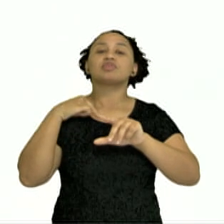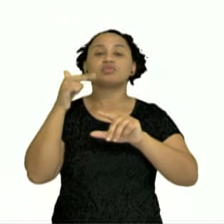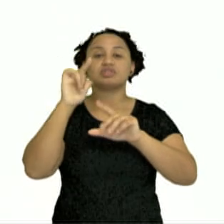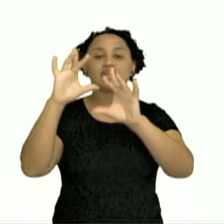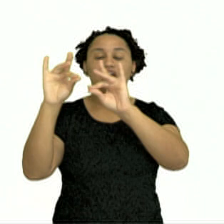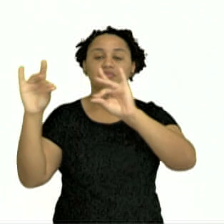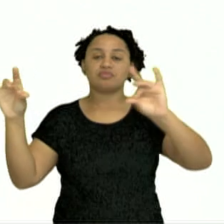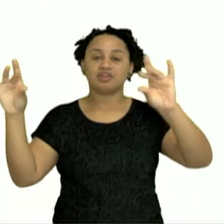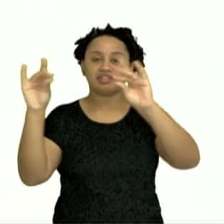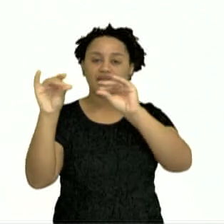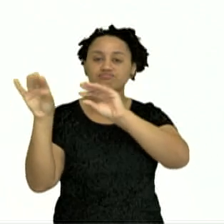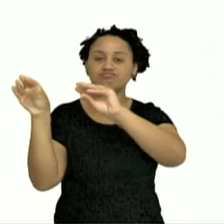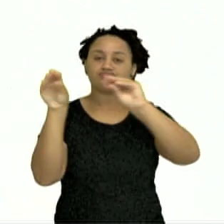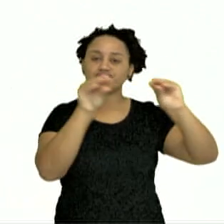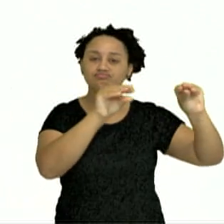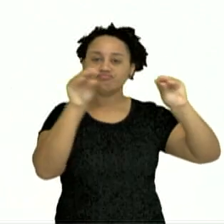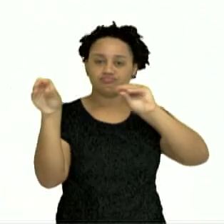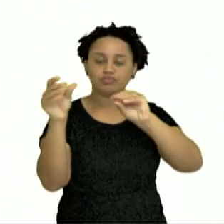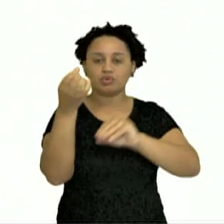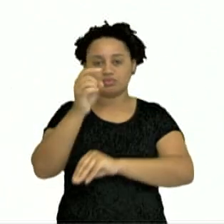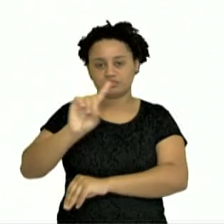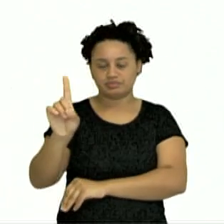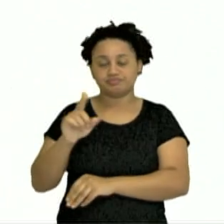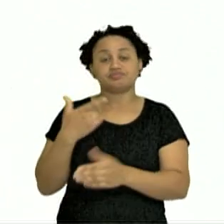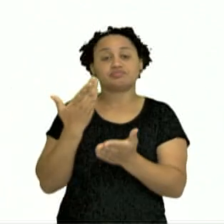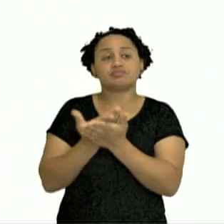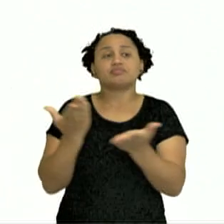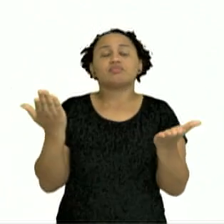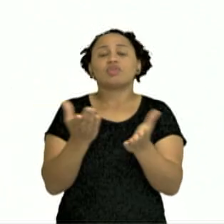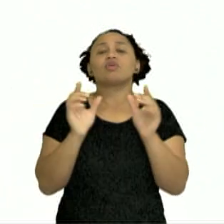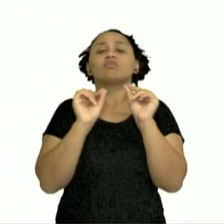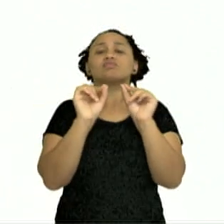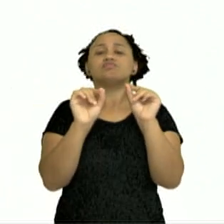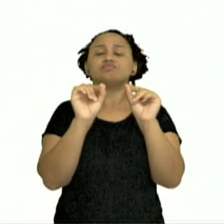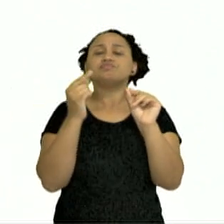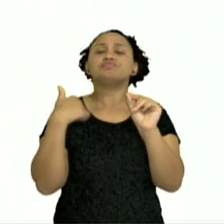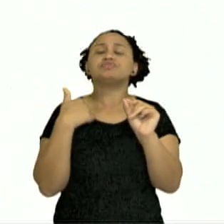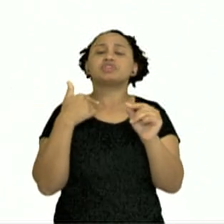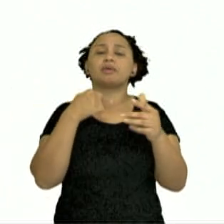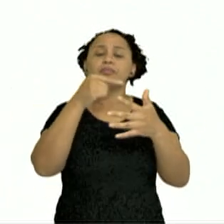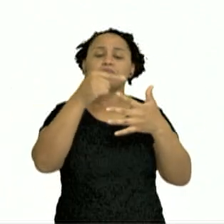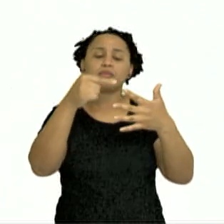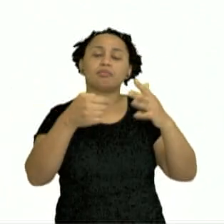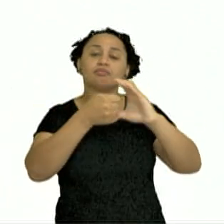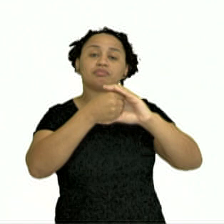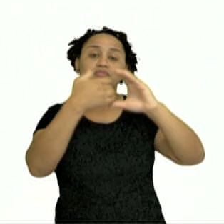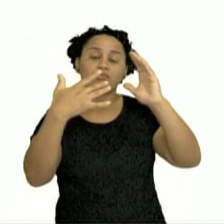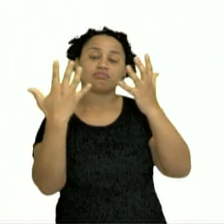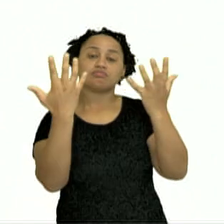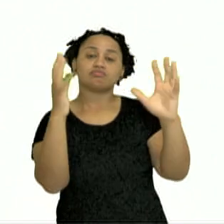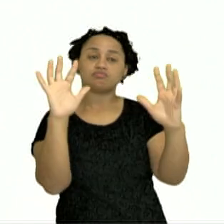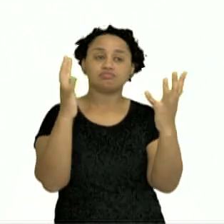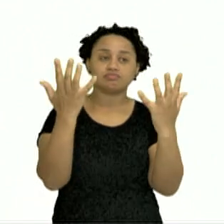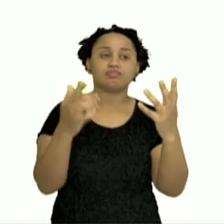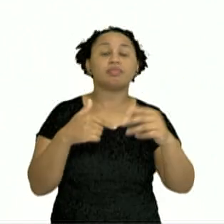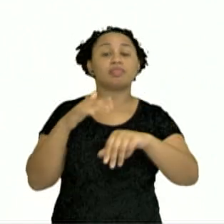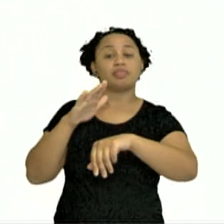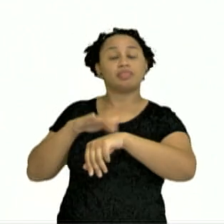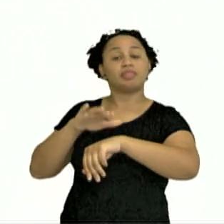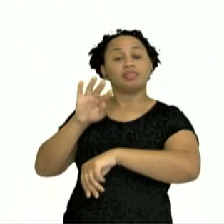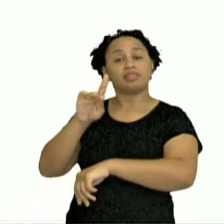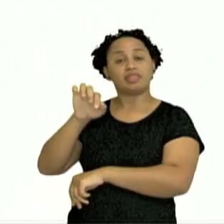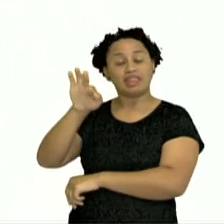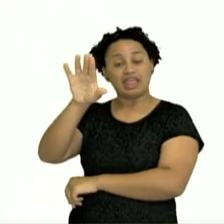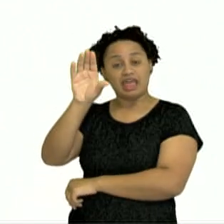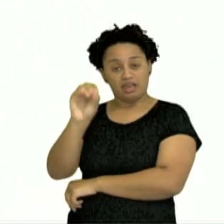umidade na atmosfera. Então, nessa nossa aula de hoje, o que nós tratamos aqui? Nós falamos sobre as características do clima, tempo e